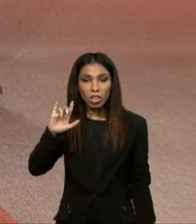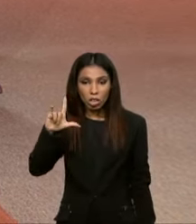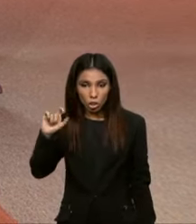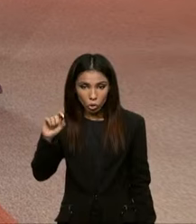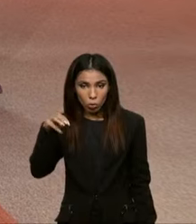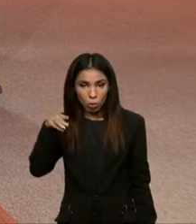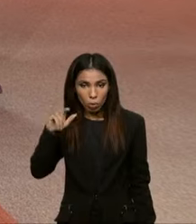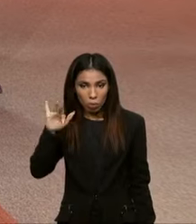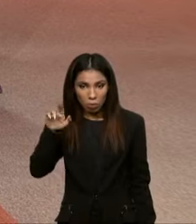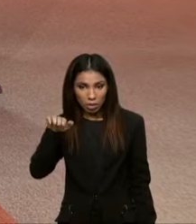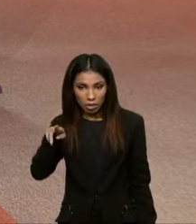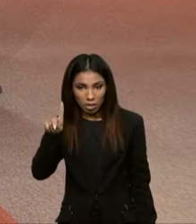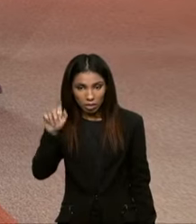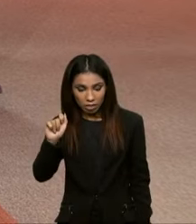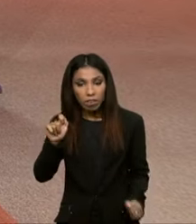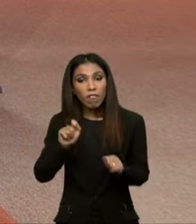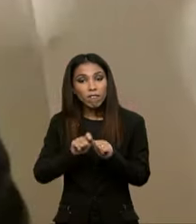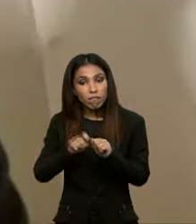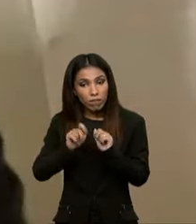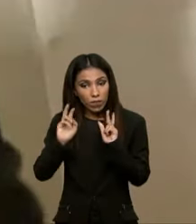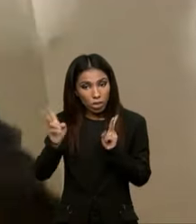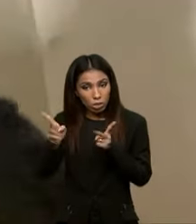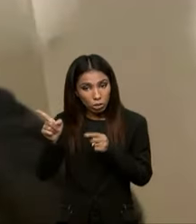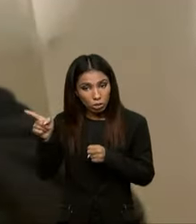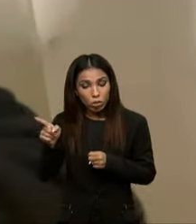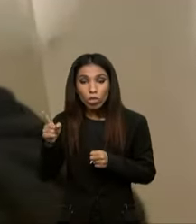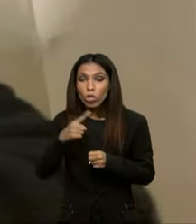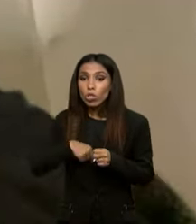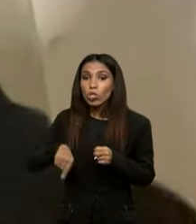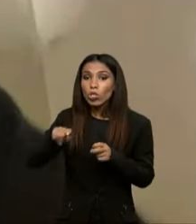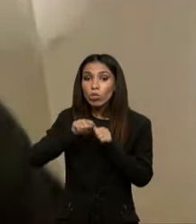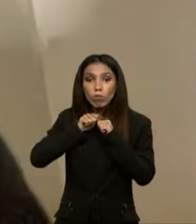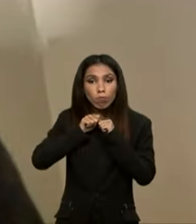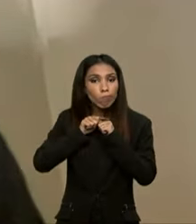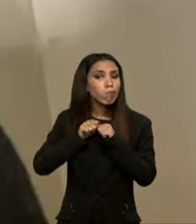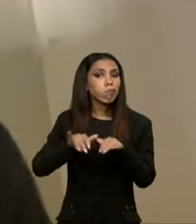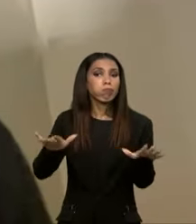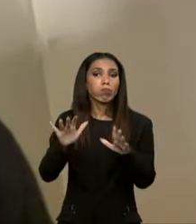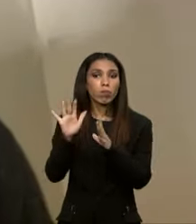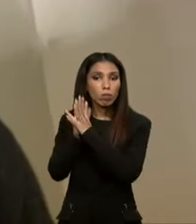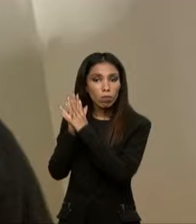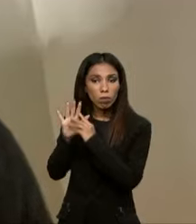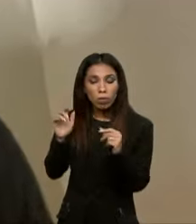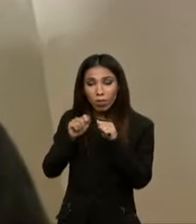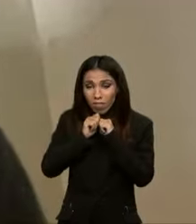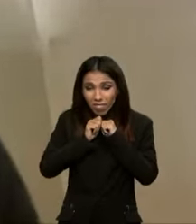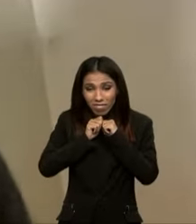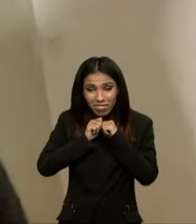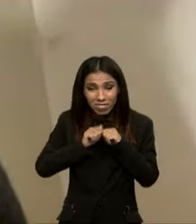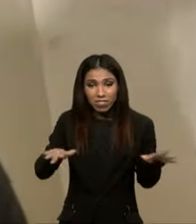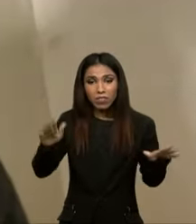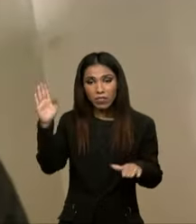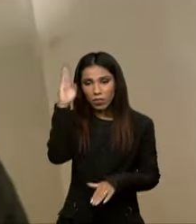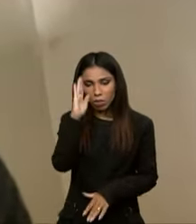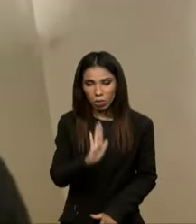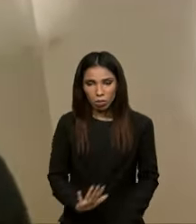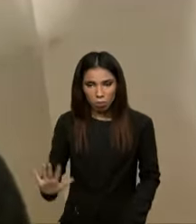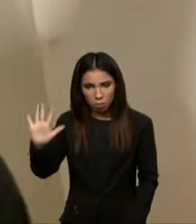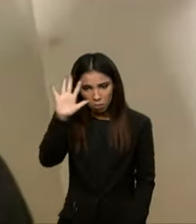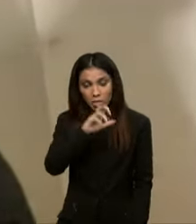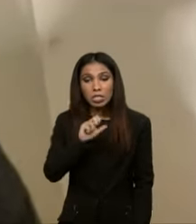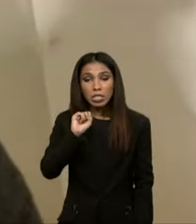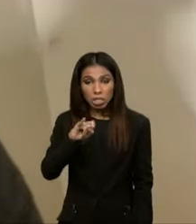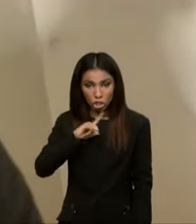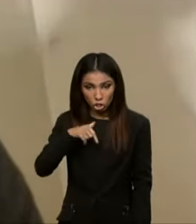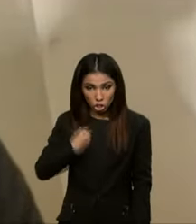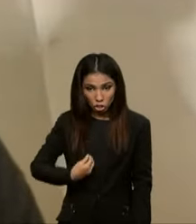isso. Com certeza. E que nós deveríamos reproduzir esse modelo no Brasil inteiro. Porque se eu estou aqui hoje na Suíça,